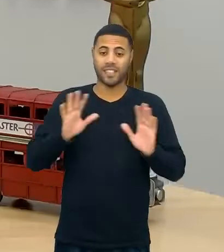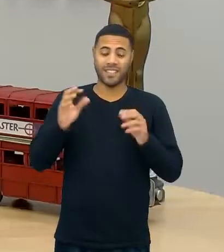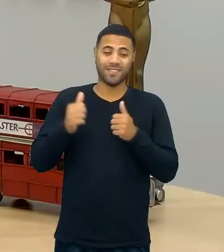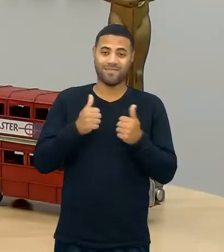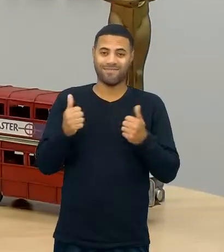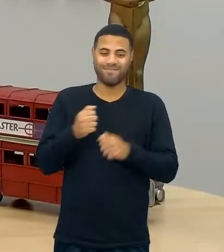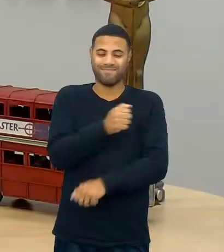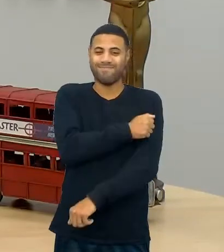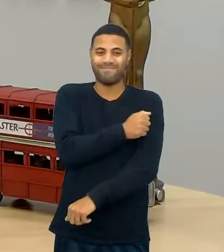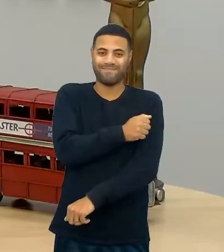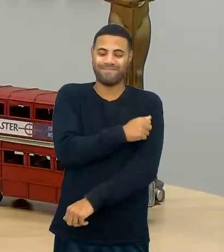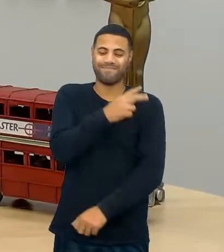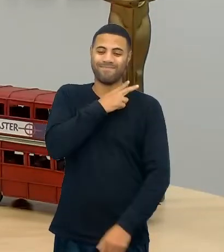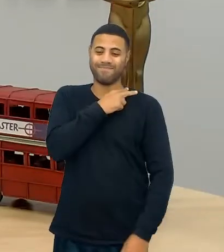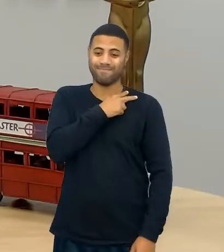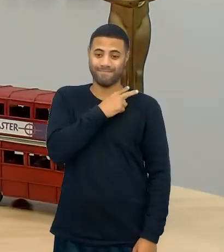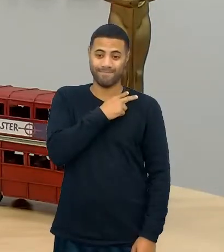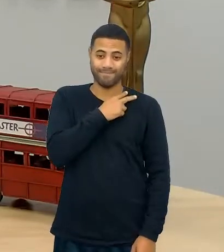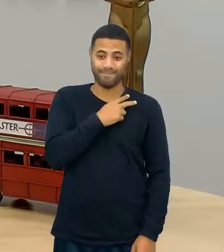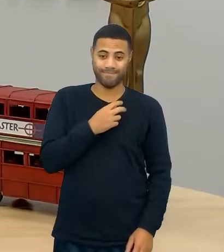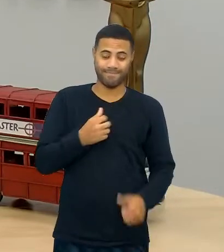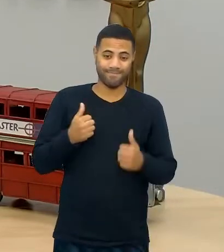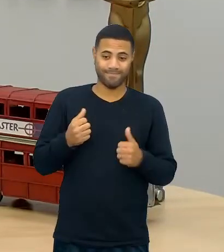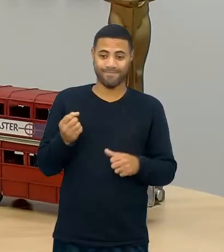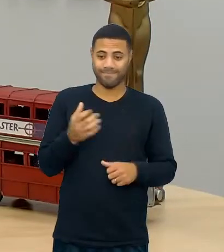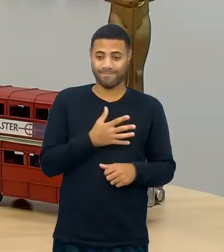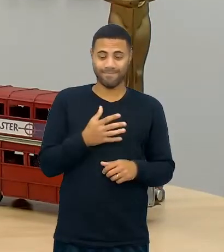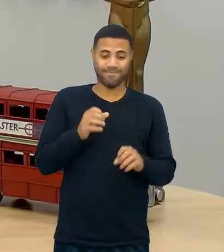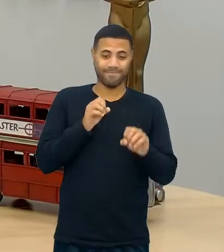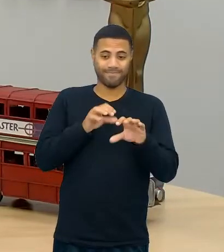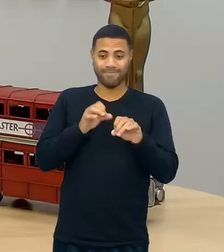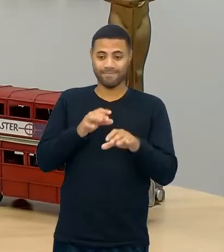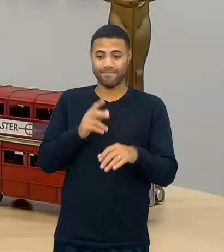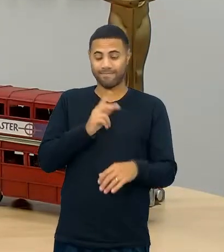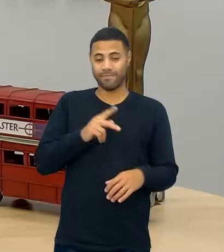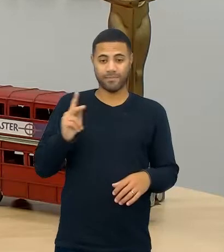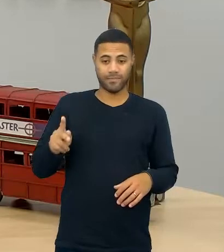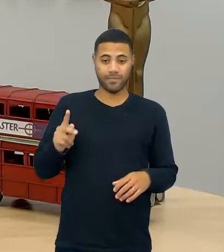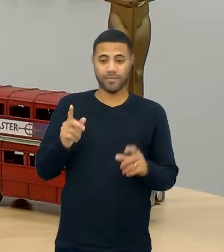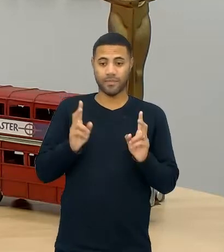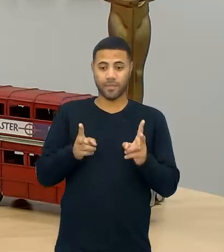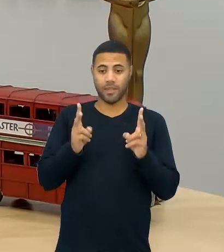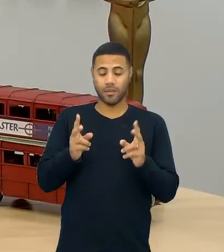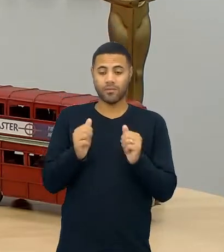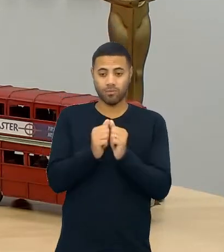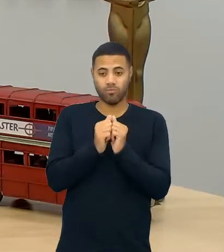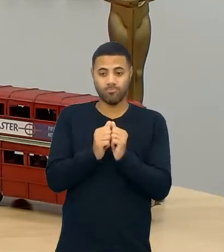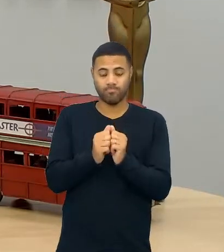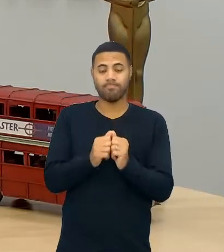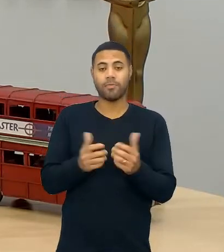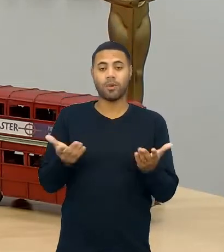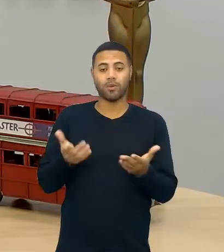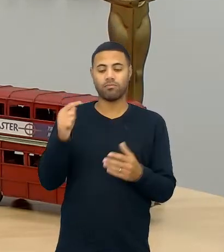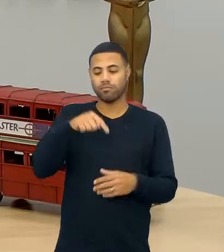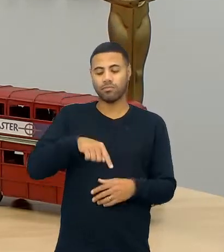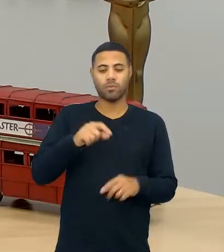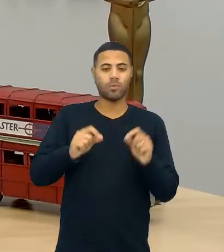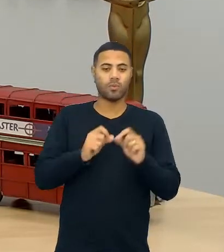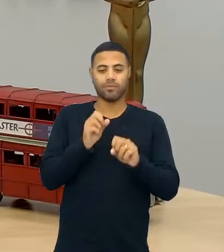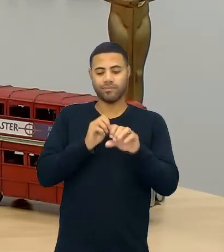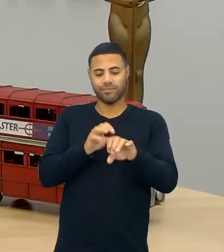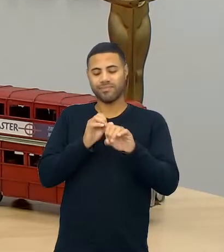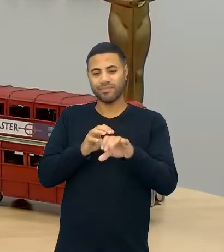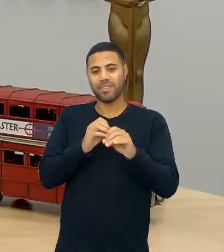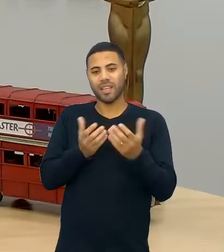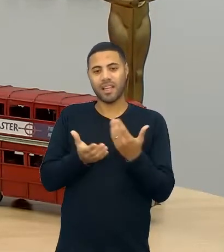Olá, estudantes da segunda série do novo ensino médio, professores que sempre nos acompanham. Nós estamos aqui para mais